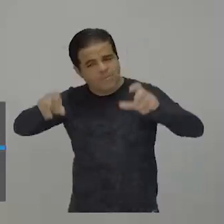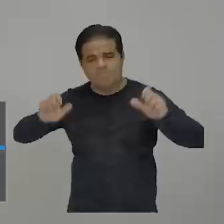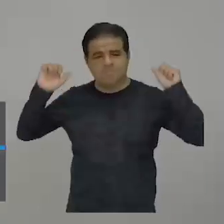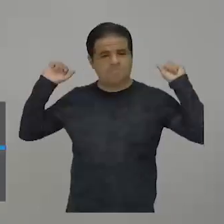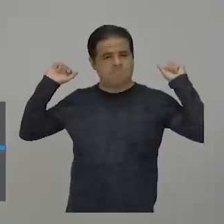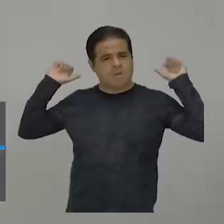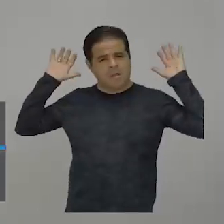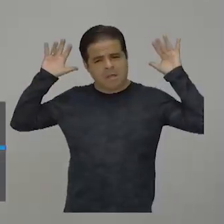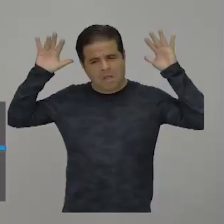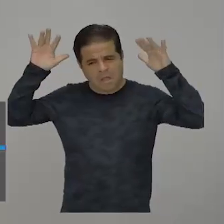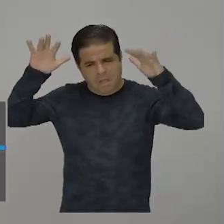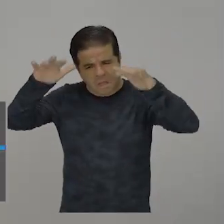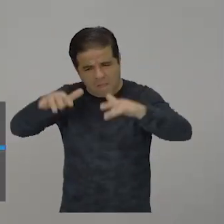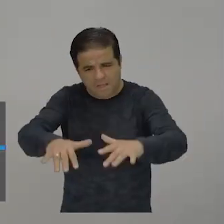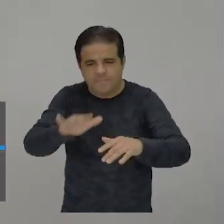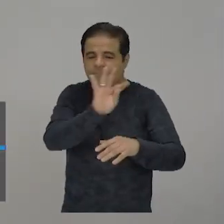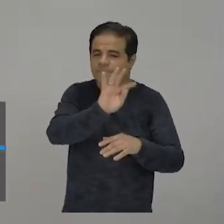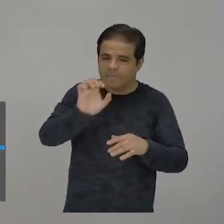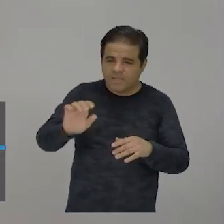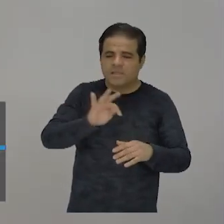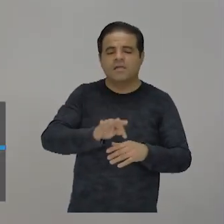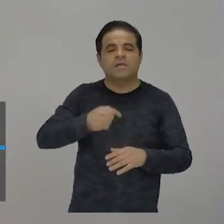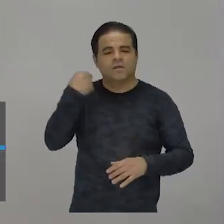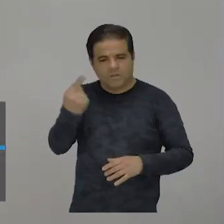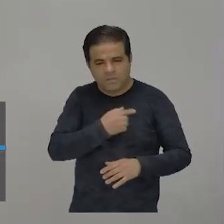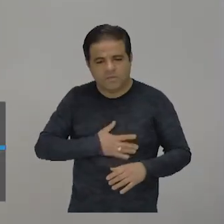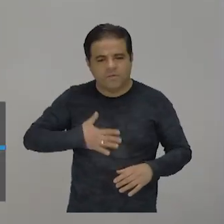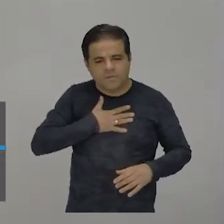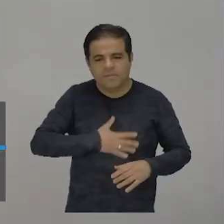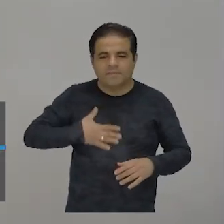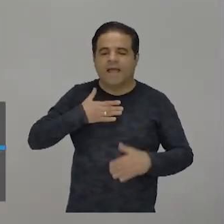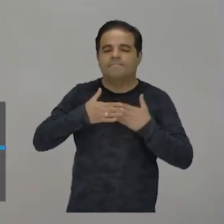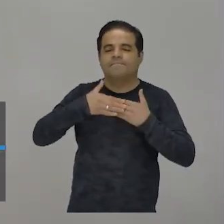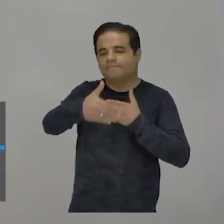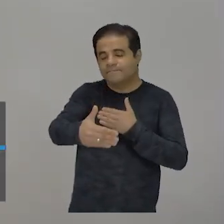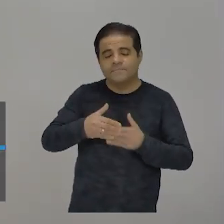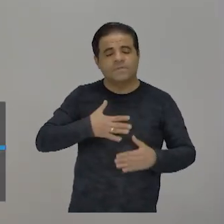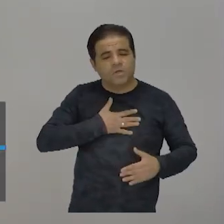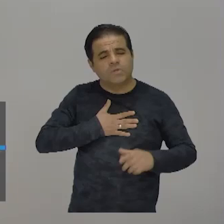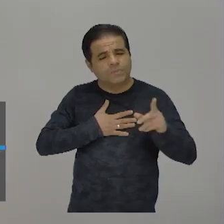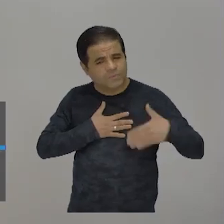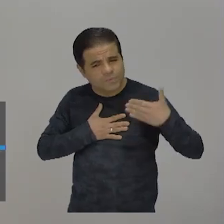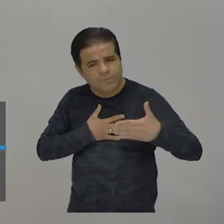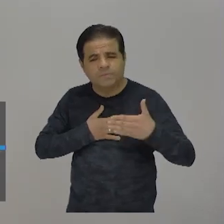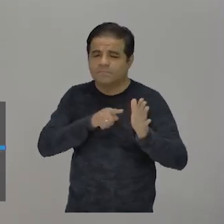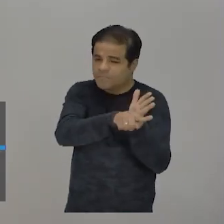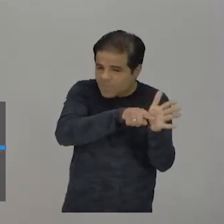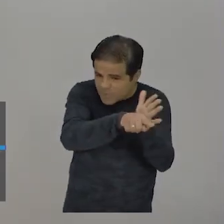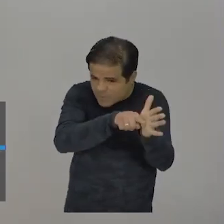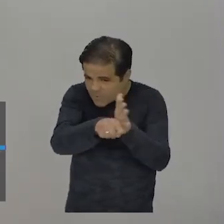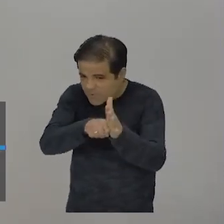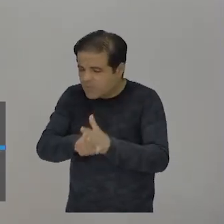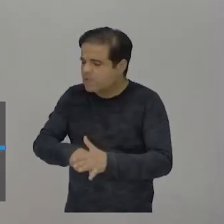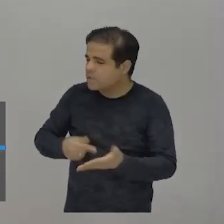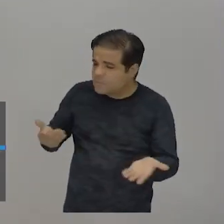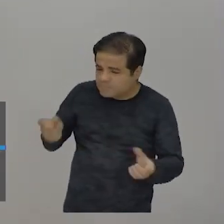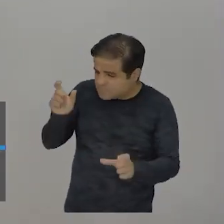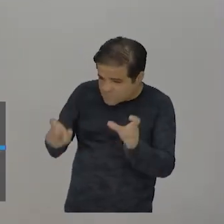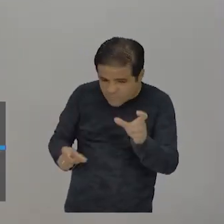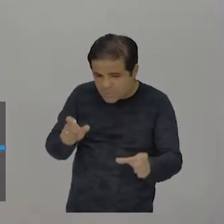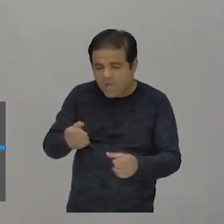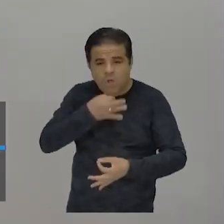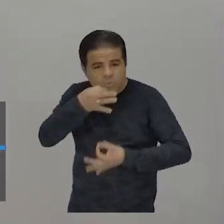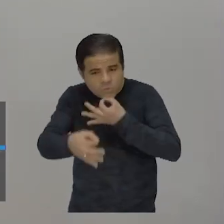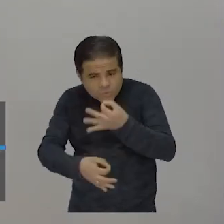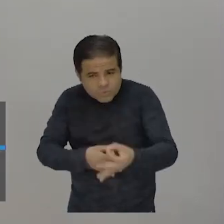invasão alienígena, são pontos que normalmente gostamos de ouvir e até então, depois dessa pesquisa, né, sobre esses autores, que surgiram